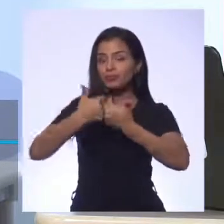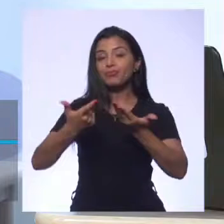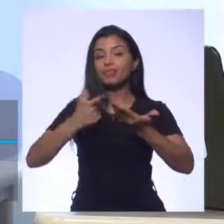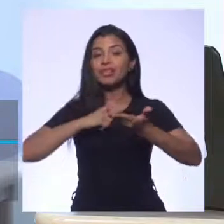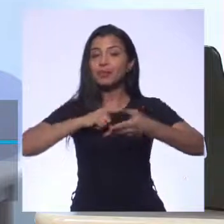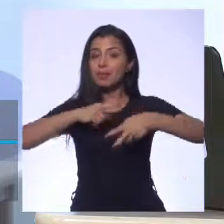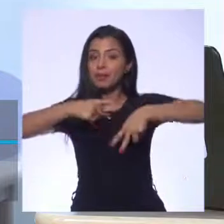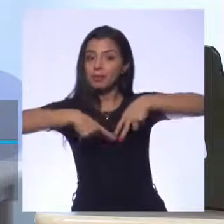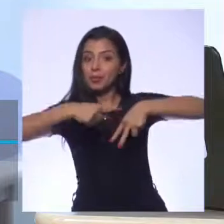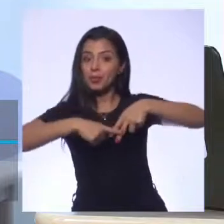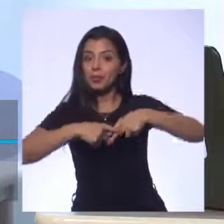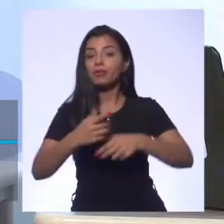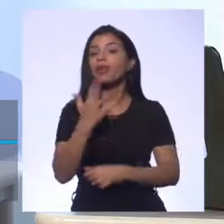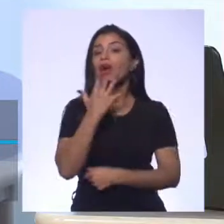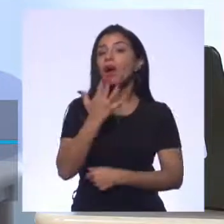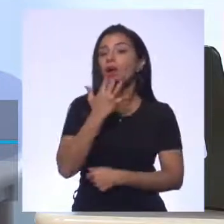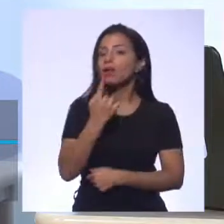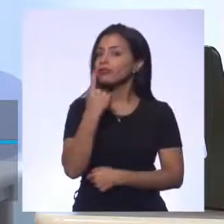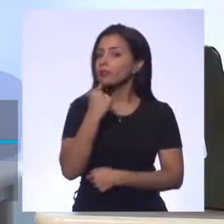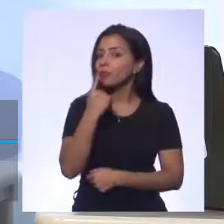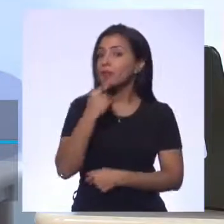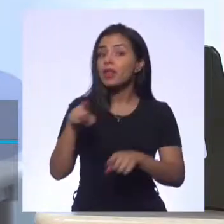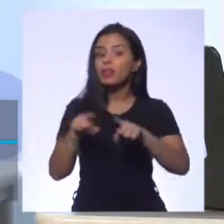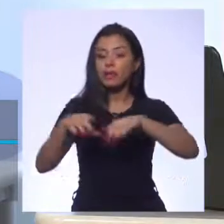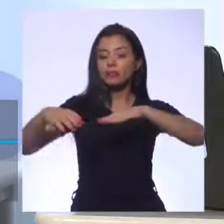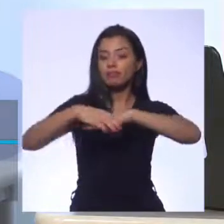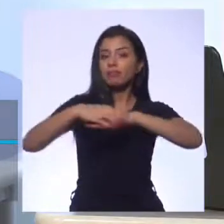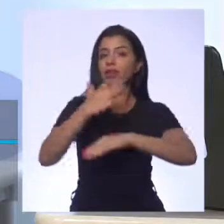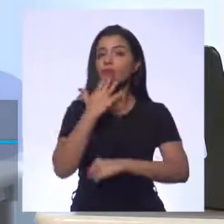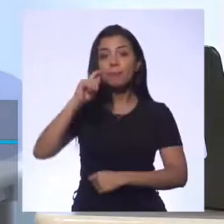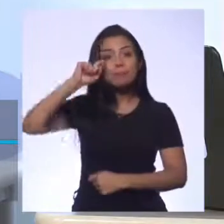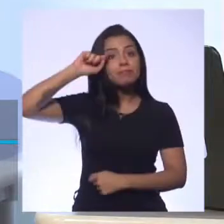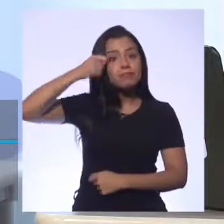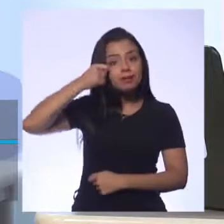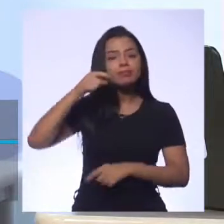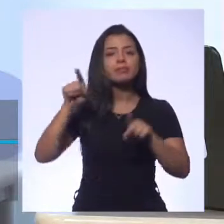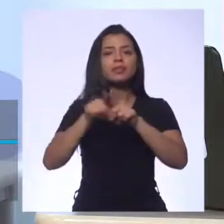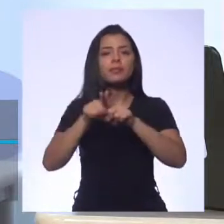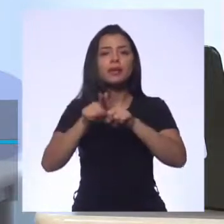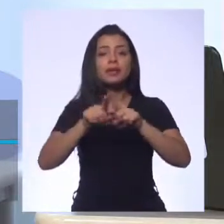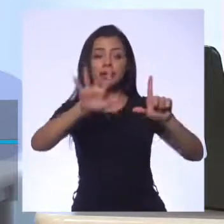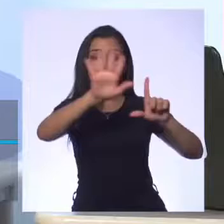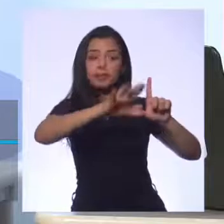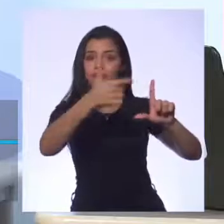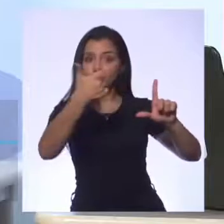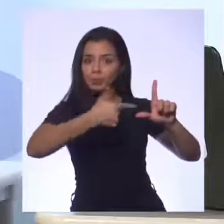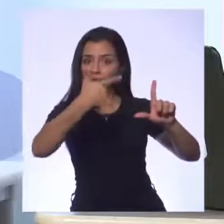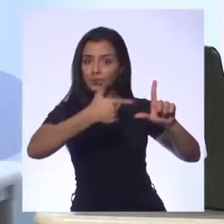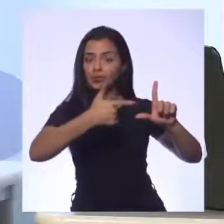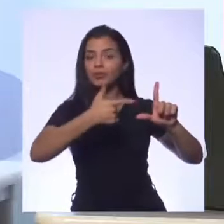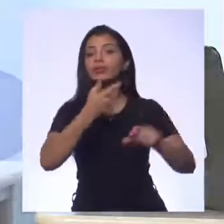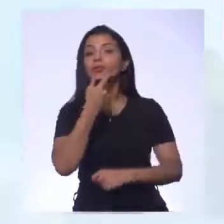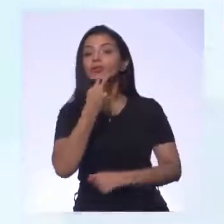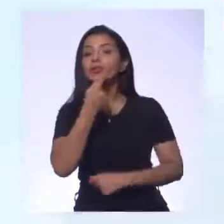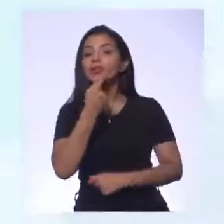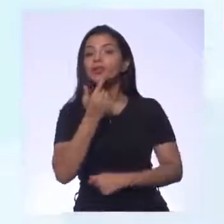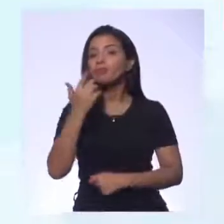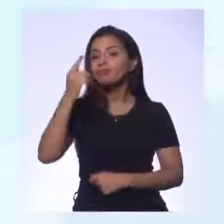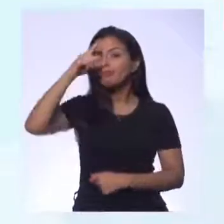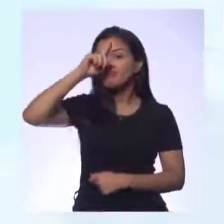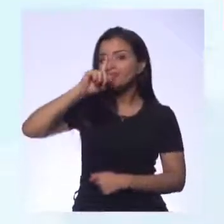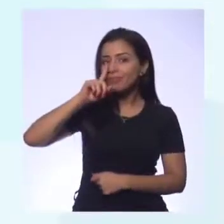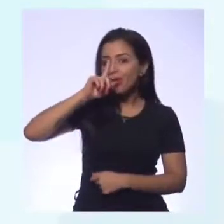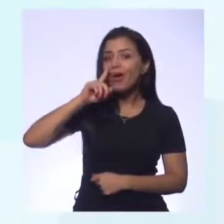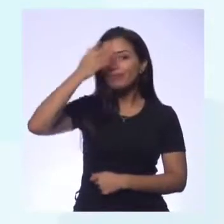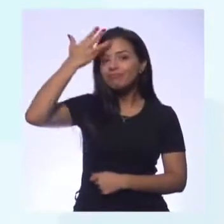bermuda, né, shorts no caso vermelhos, a chuteira preta. O garoto na segunda imagem é loiro, dá para perceber também provavelmente